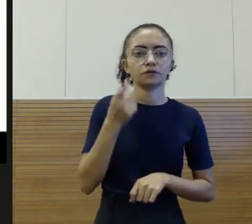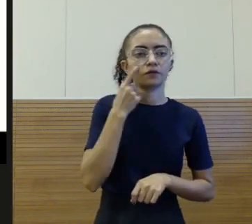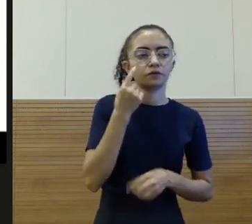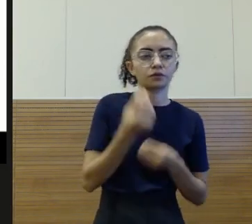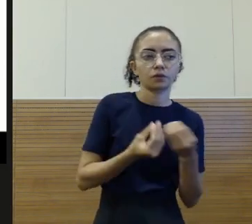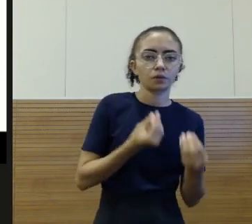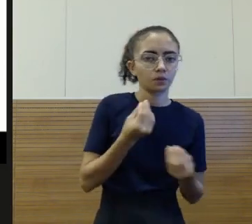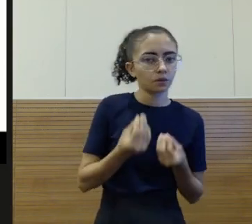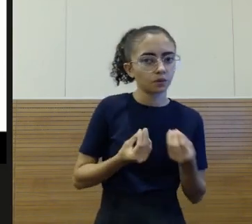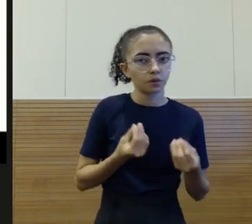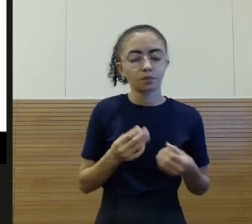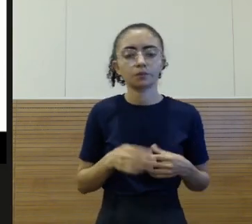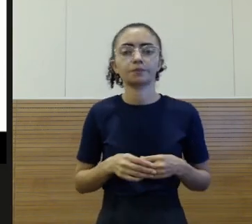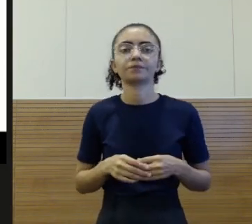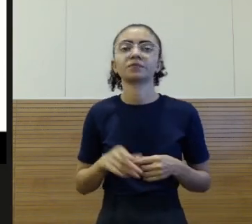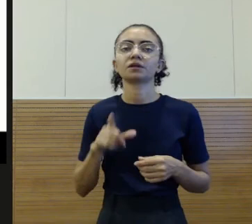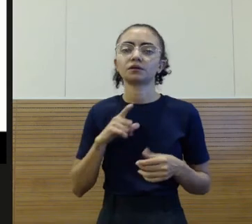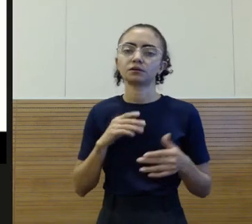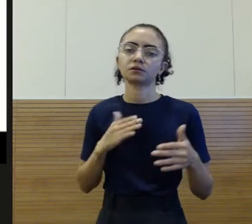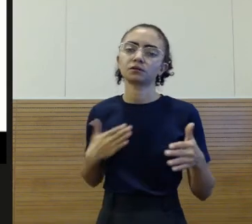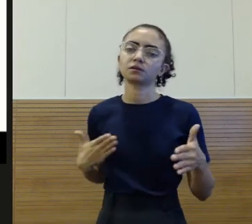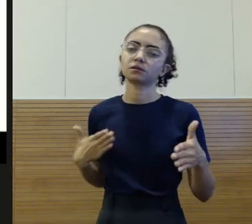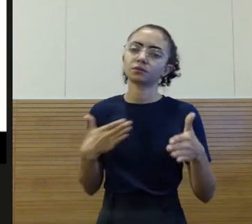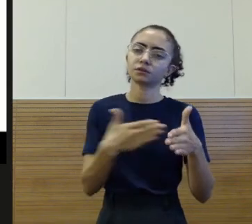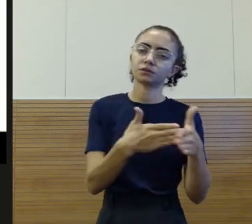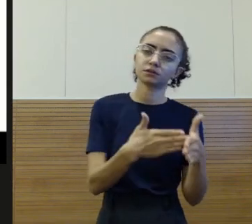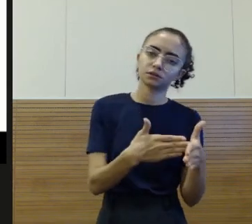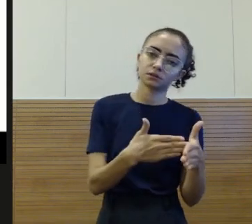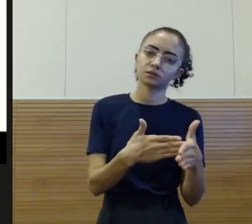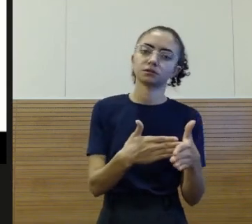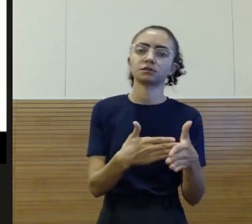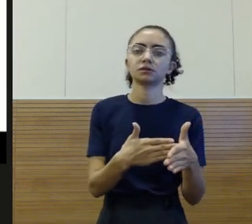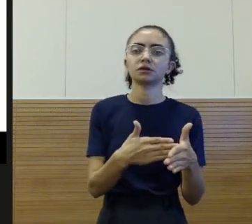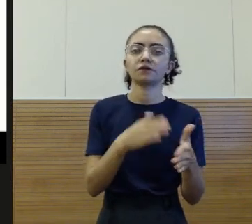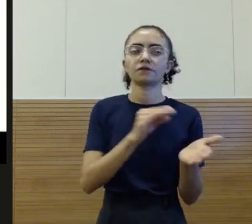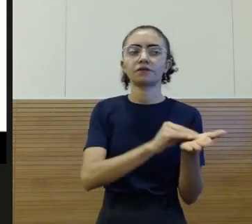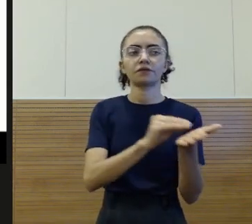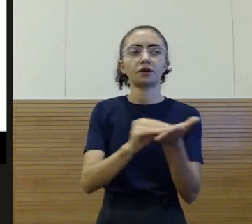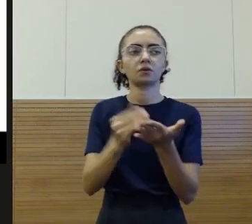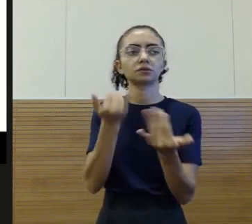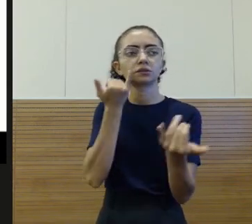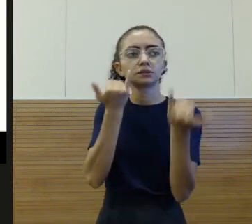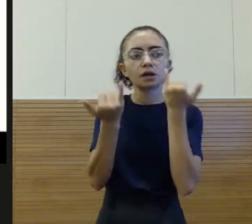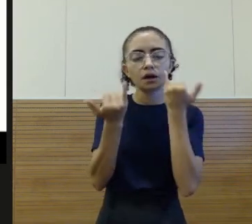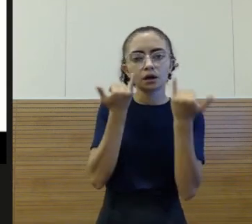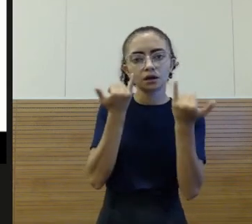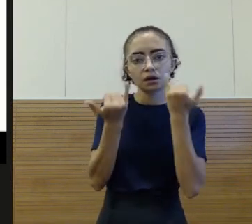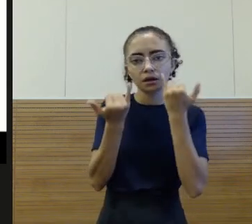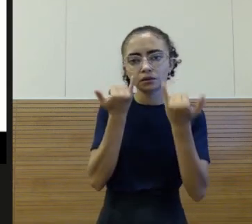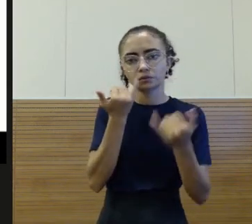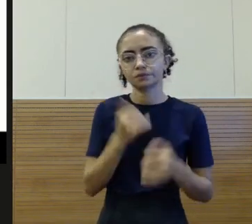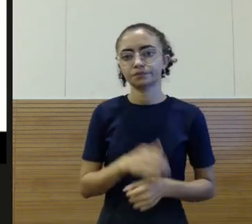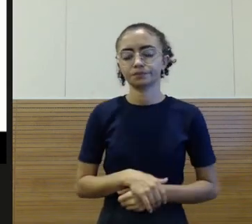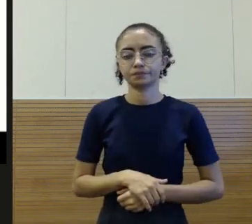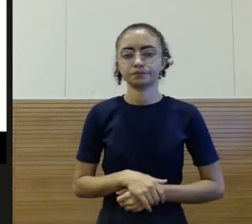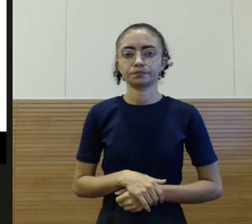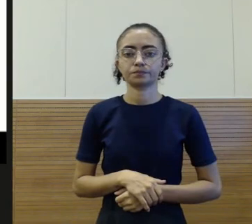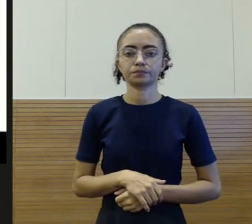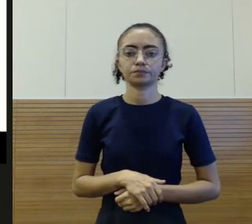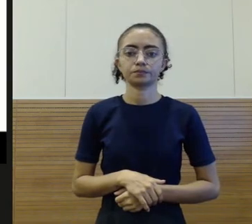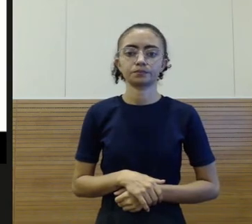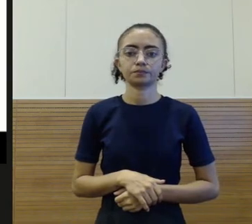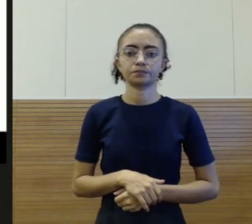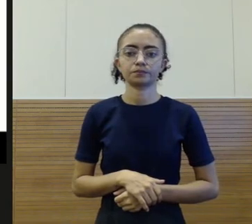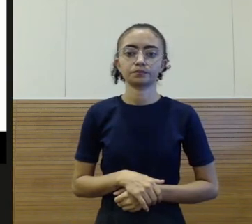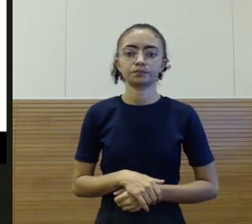porque algumas das limitações é que não há suficientes dados. Se você tem... Então, essa é outra